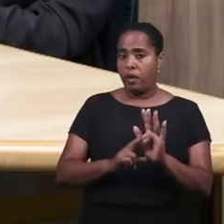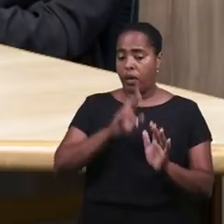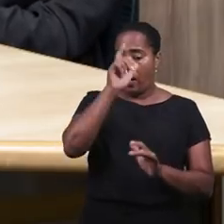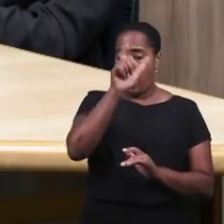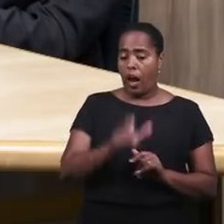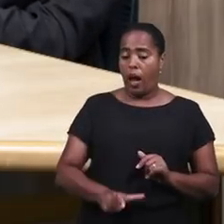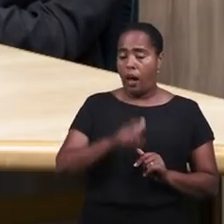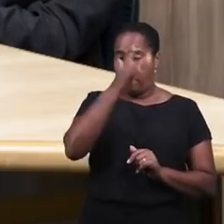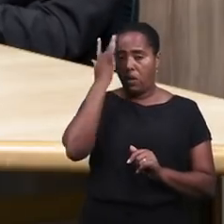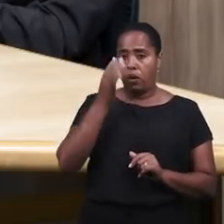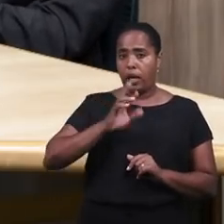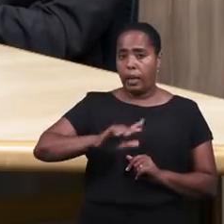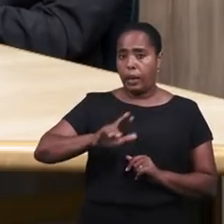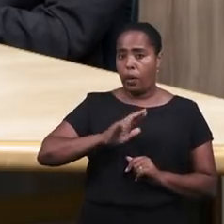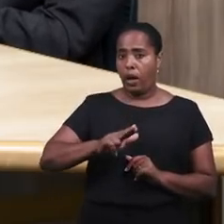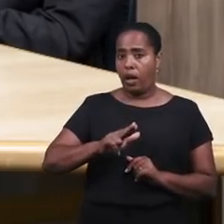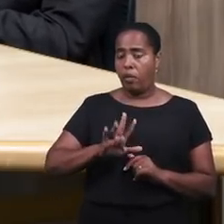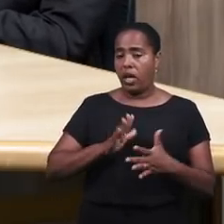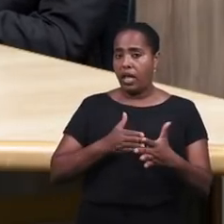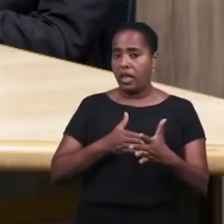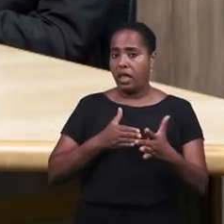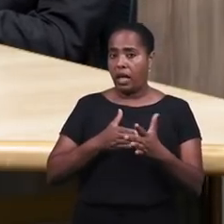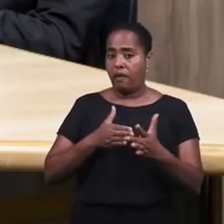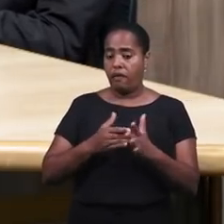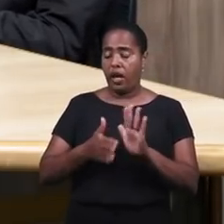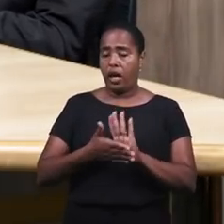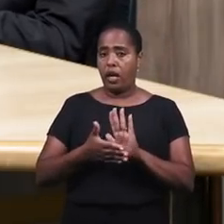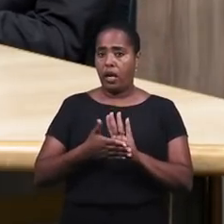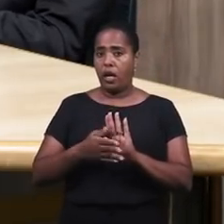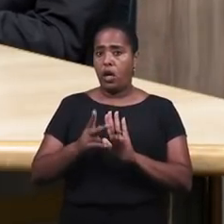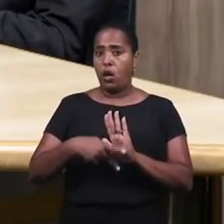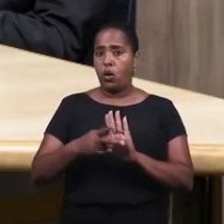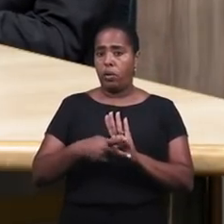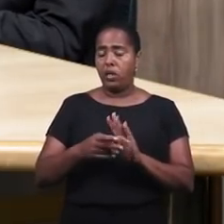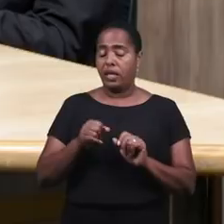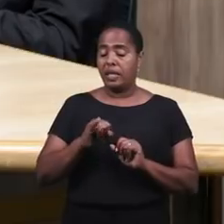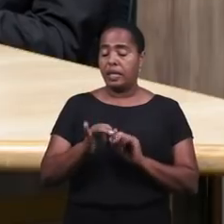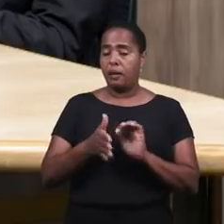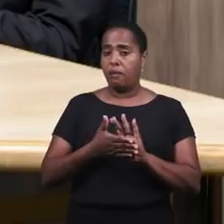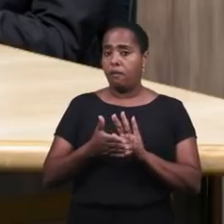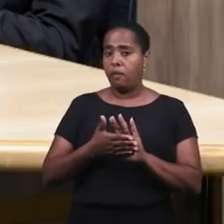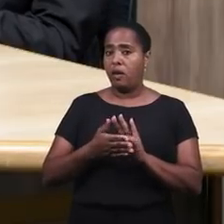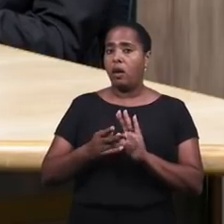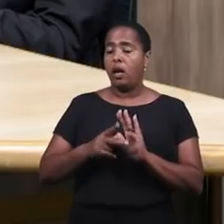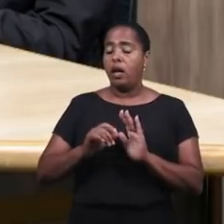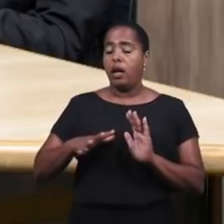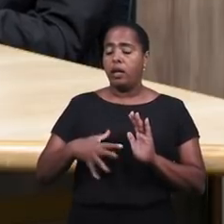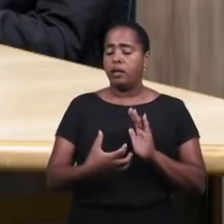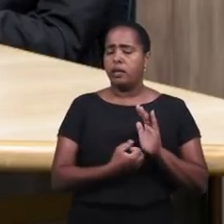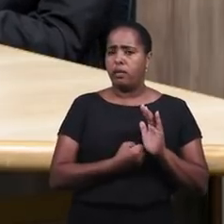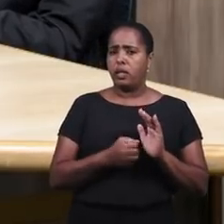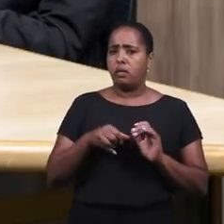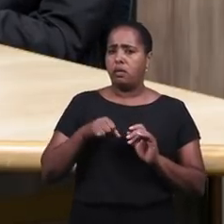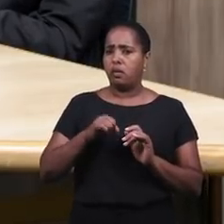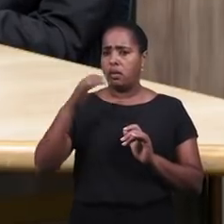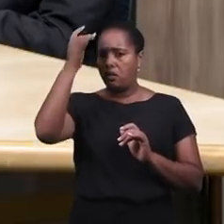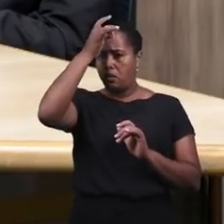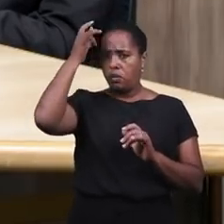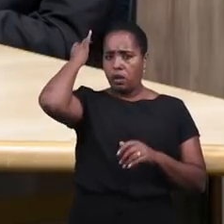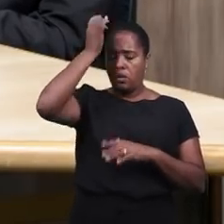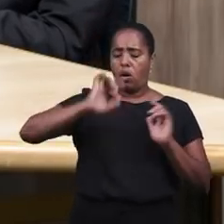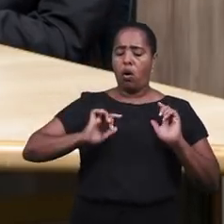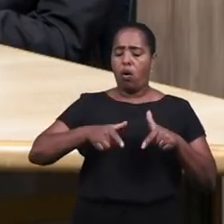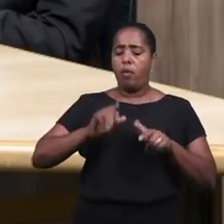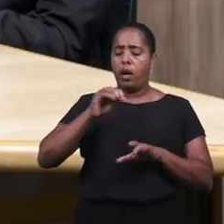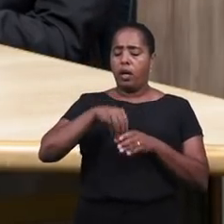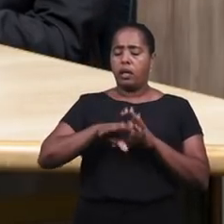Porque isso aí você compromete o projeto. Se o projeto é salvação, e se o projeto, o Espírito